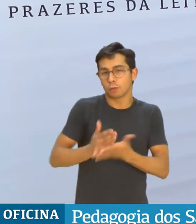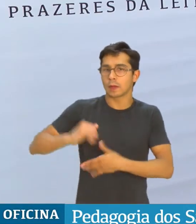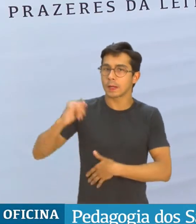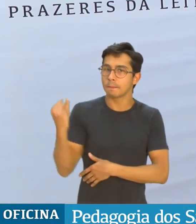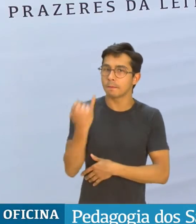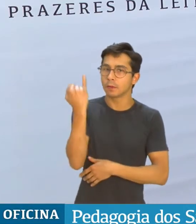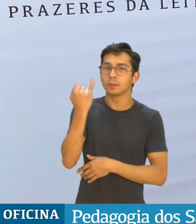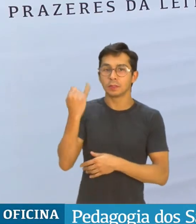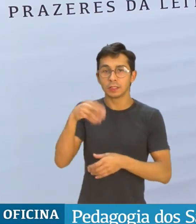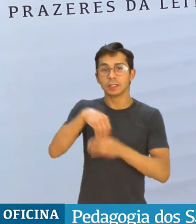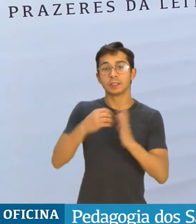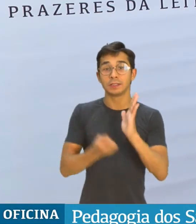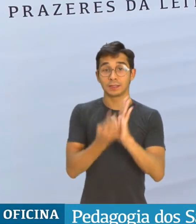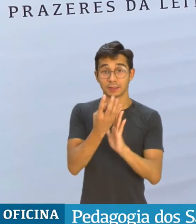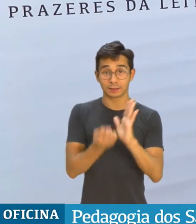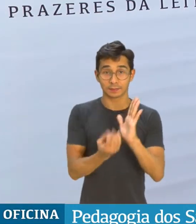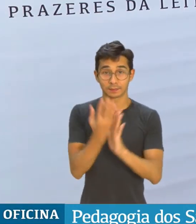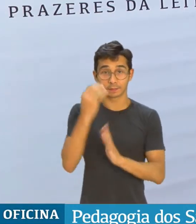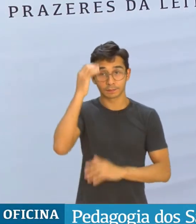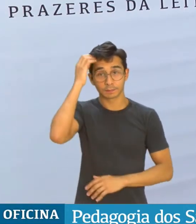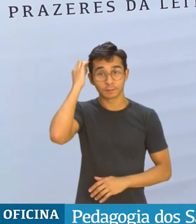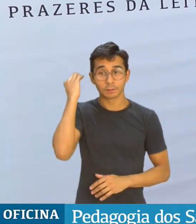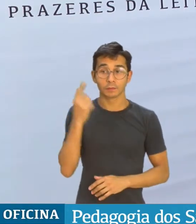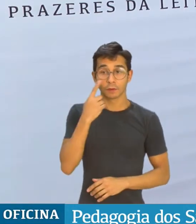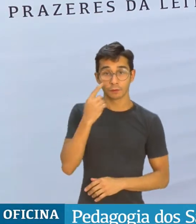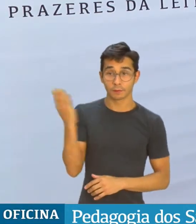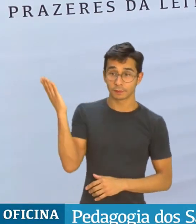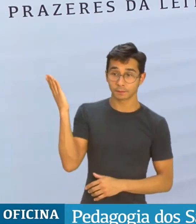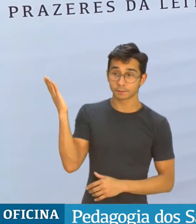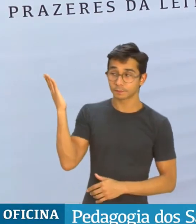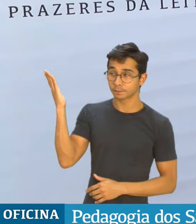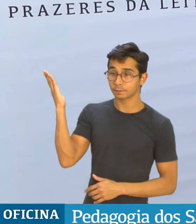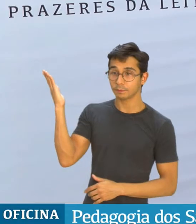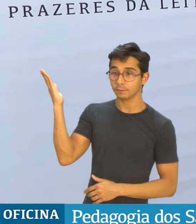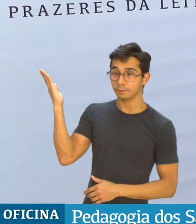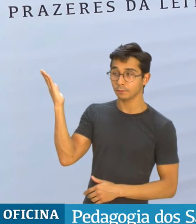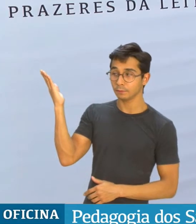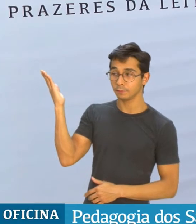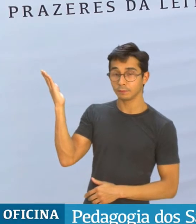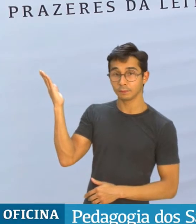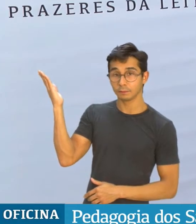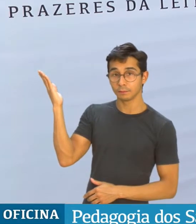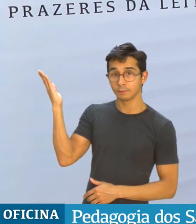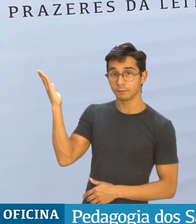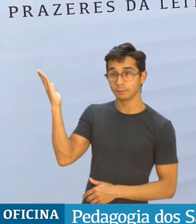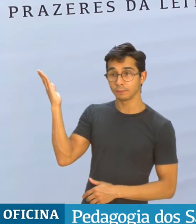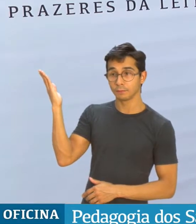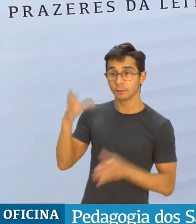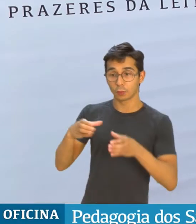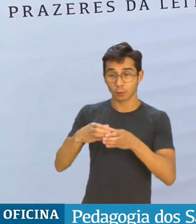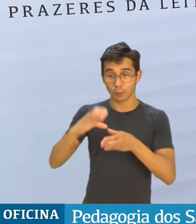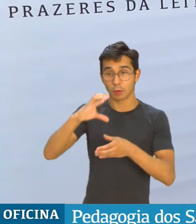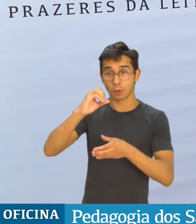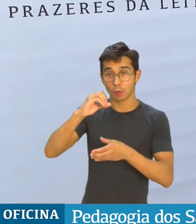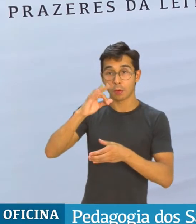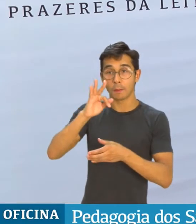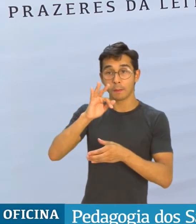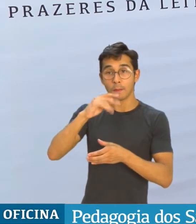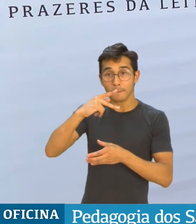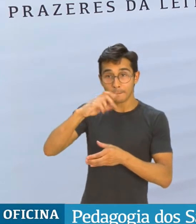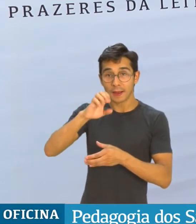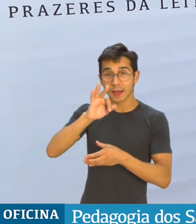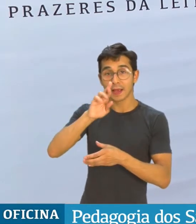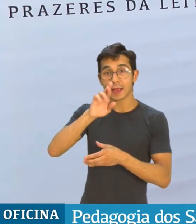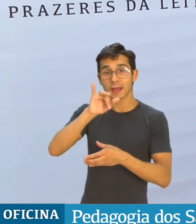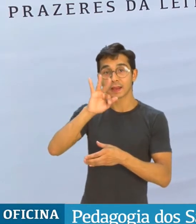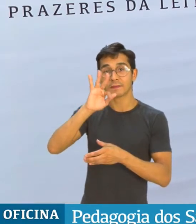desses saraus que eu citei. Então tem o Rastilho da Pólvora, que é um livro que foi publicado pela Cooperifa. É o primeiro livro